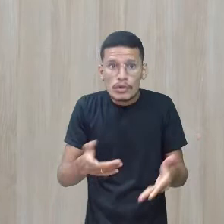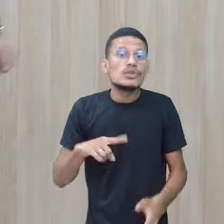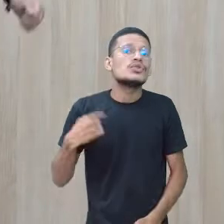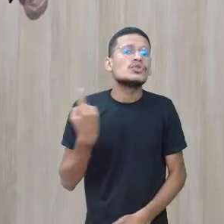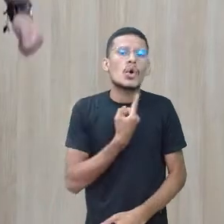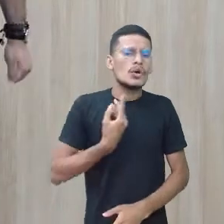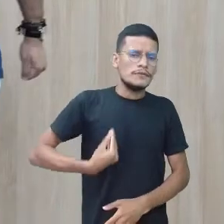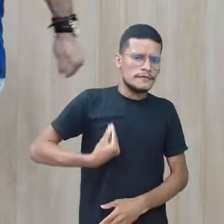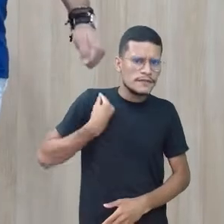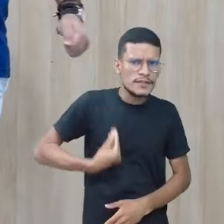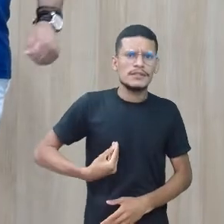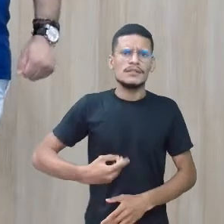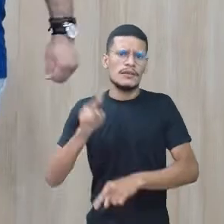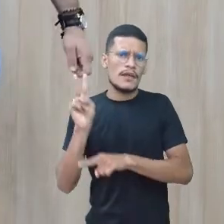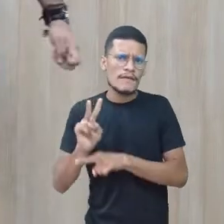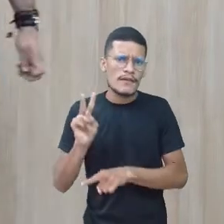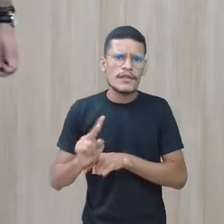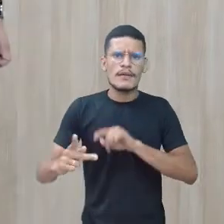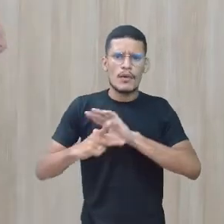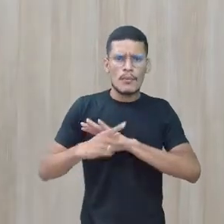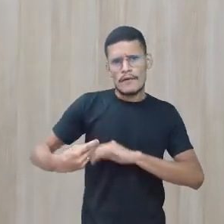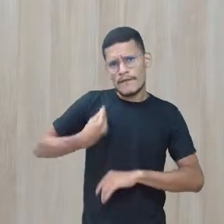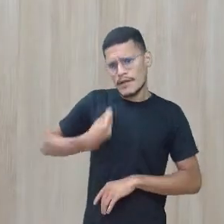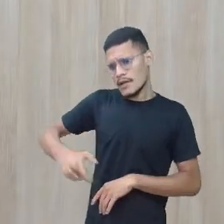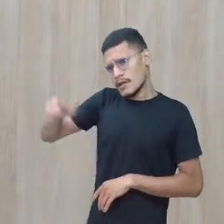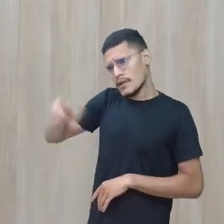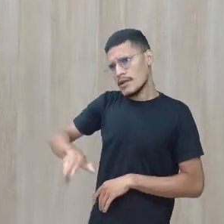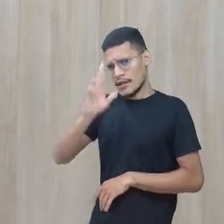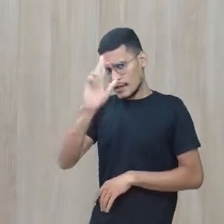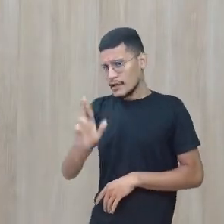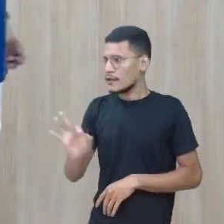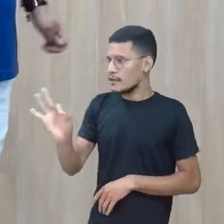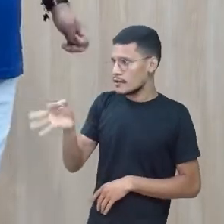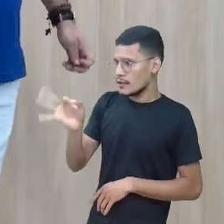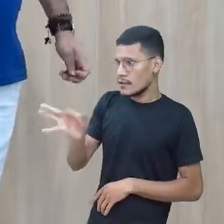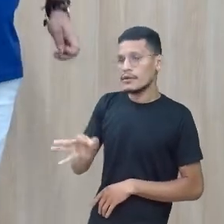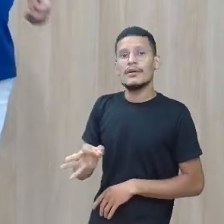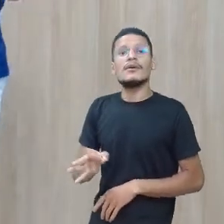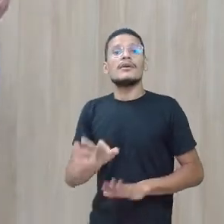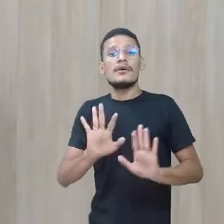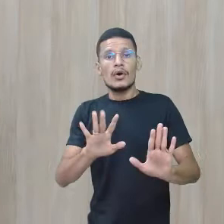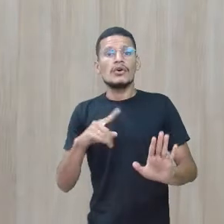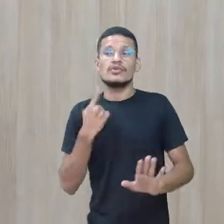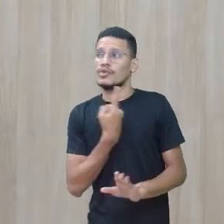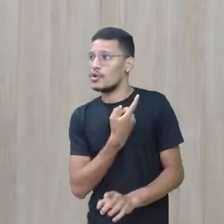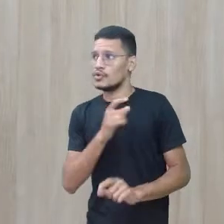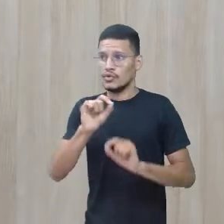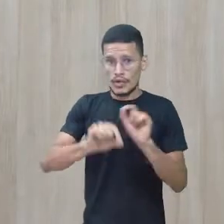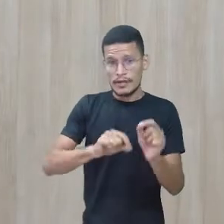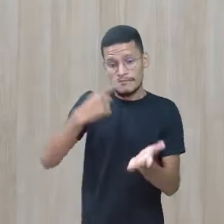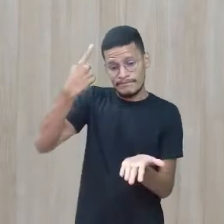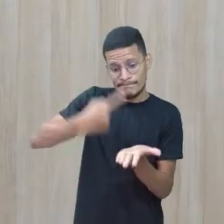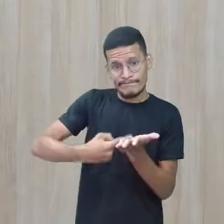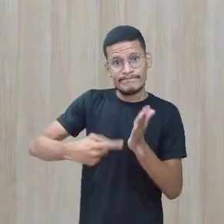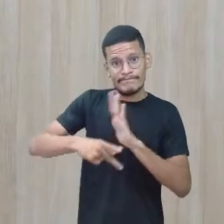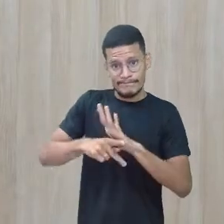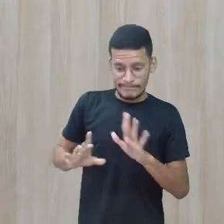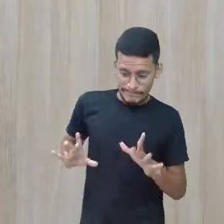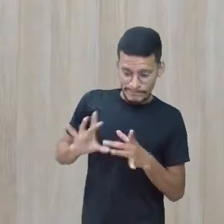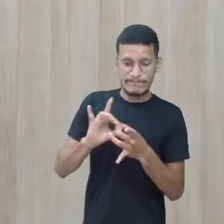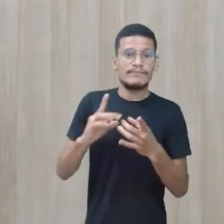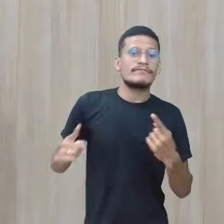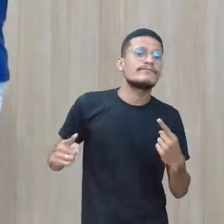nossa vida defender a vida do nosso chefe Henrique, não é, professor? Então a gente iria firmar esse laço